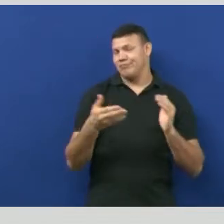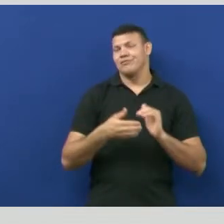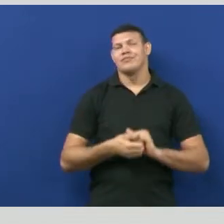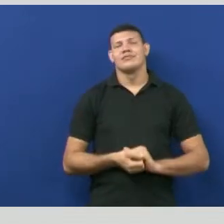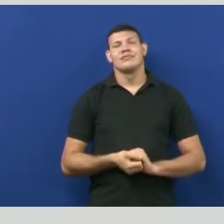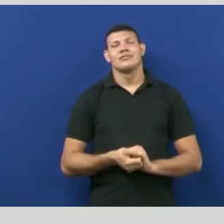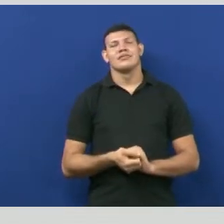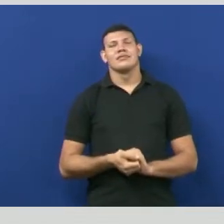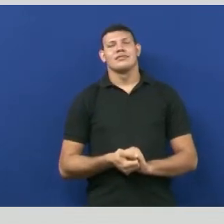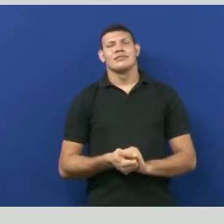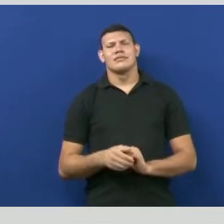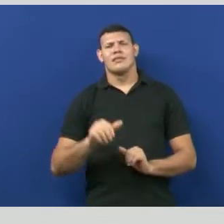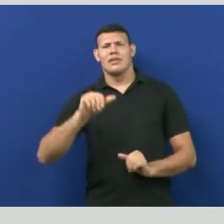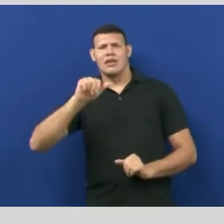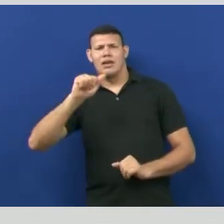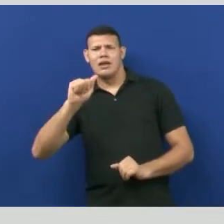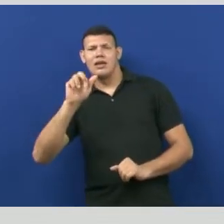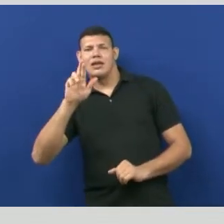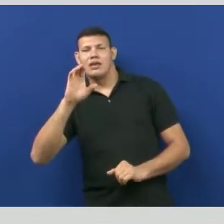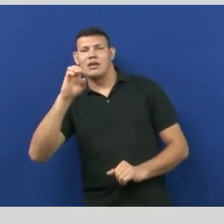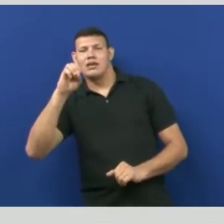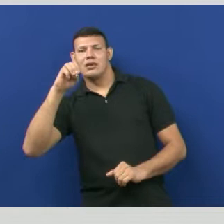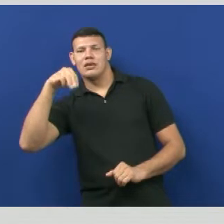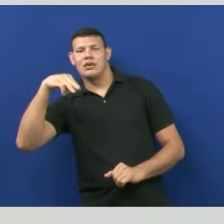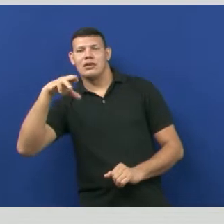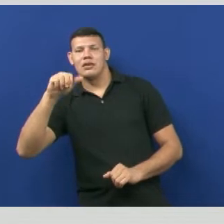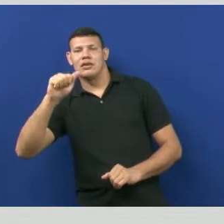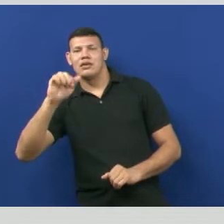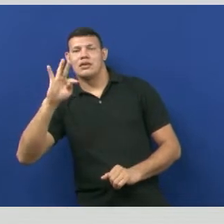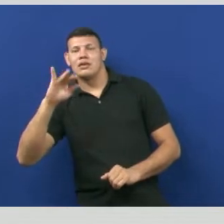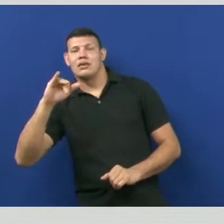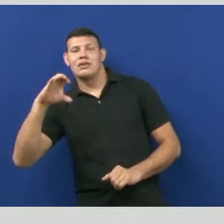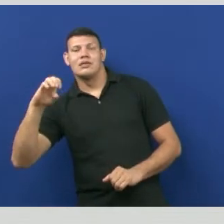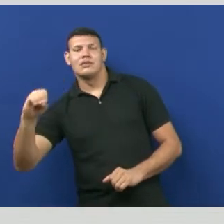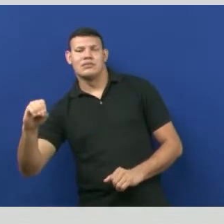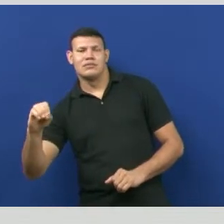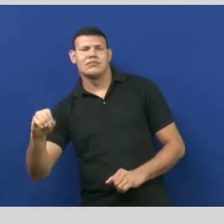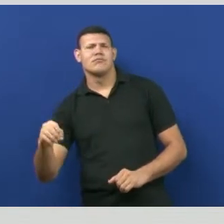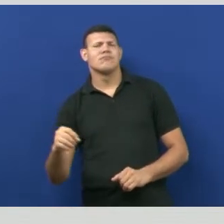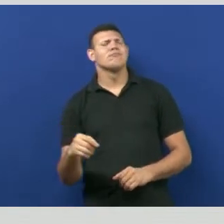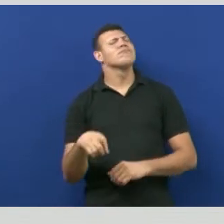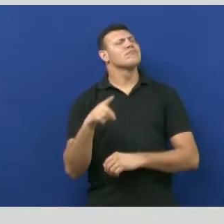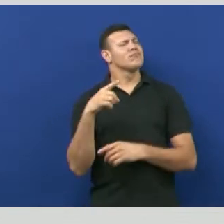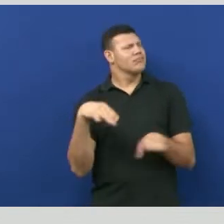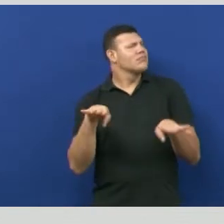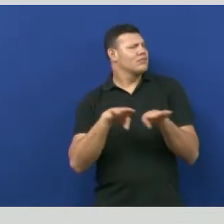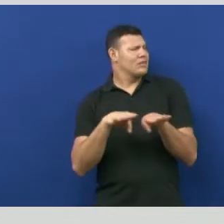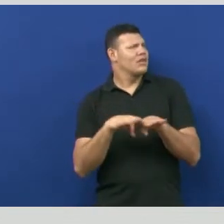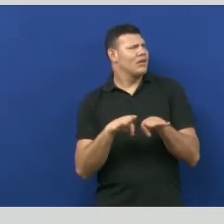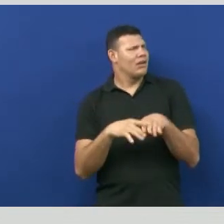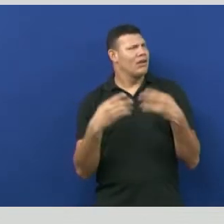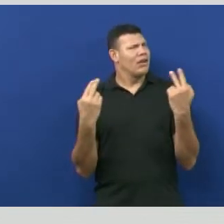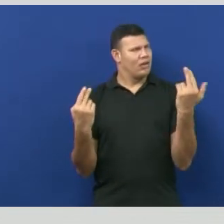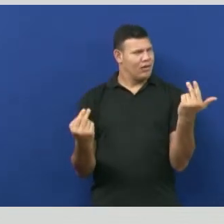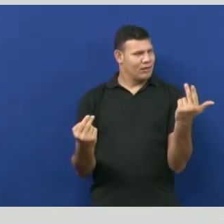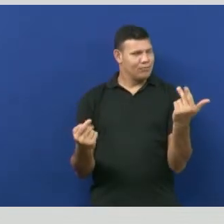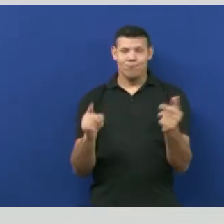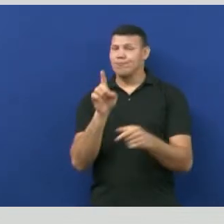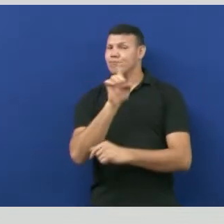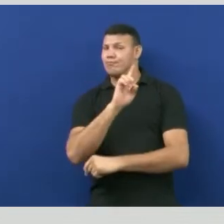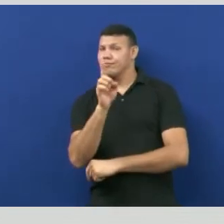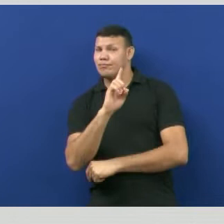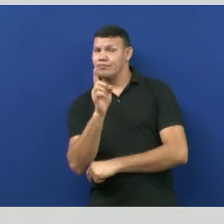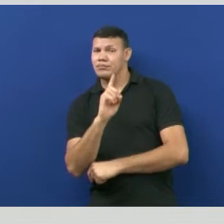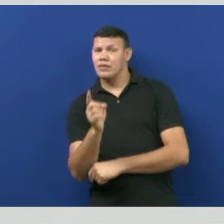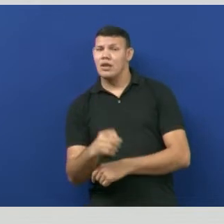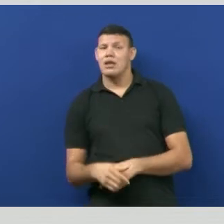ciclos. E os aromáticos também são ciclos. Eles poderiam ser chamados de ciclanos, será? Não,